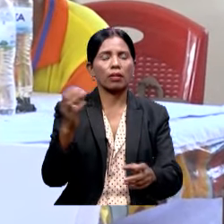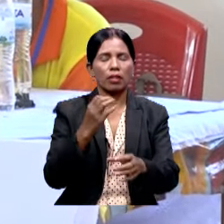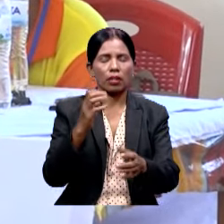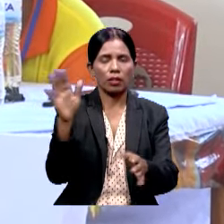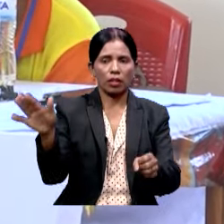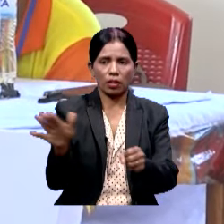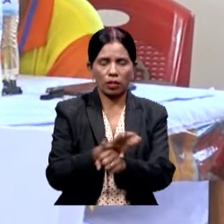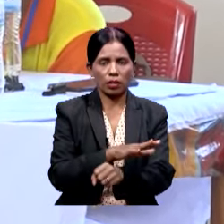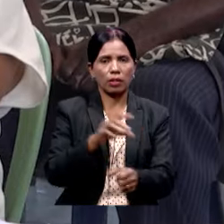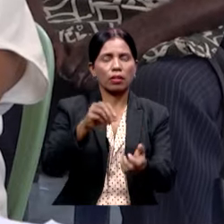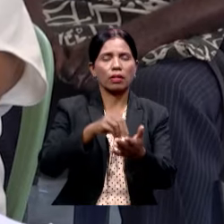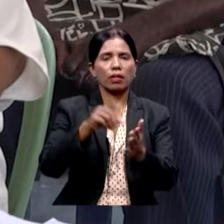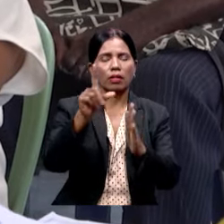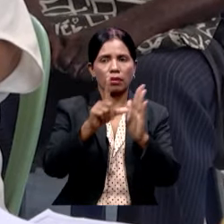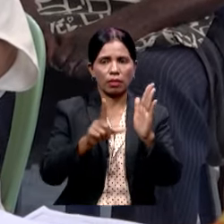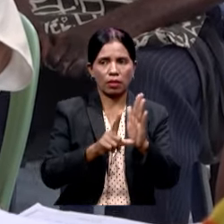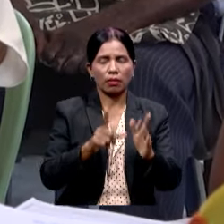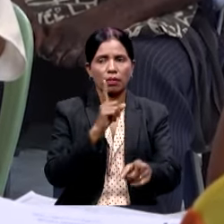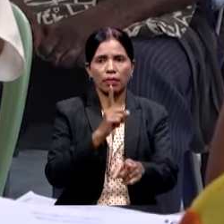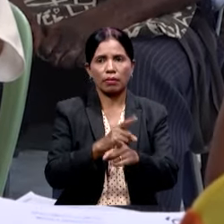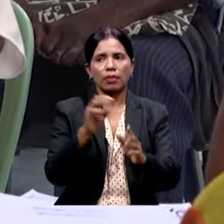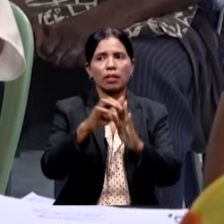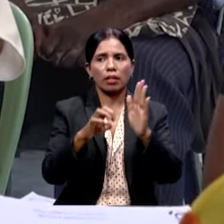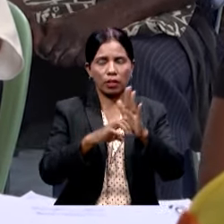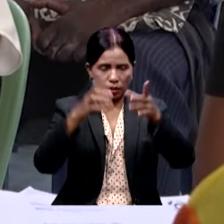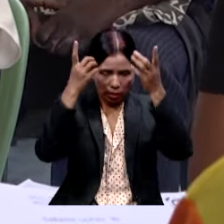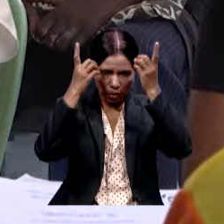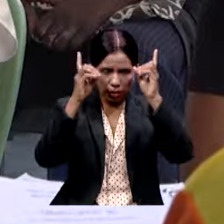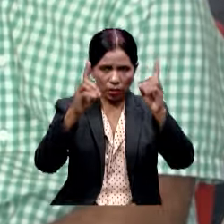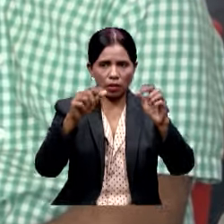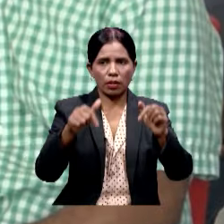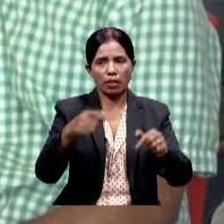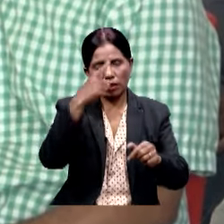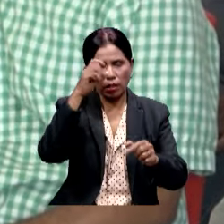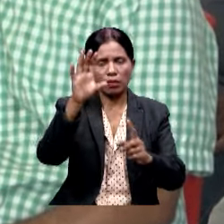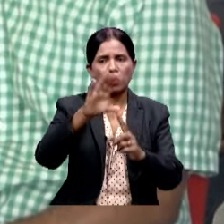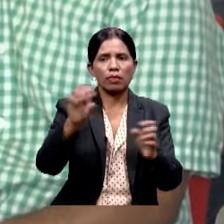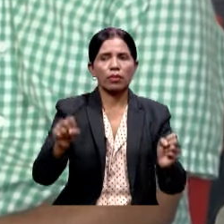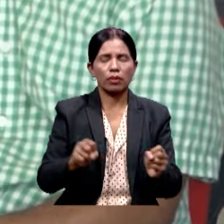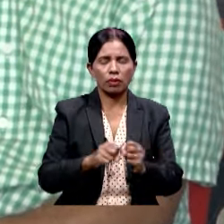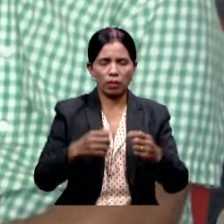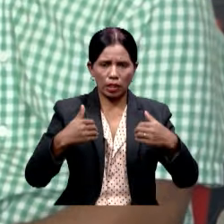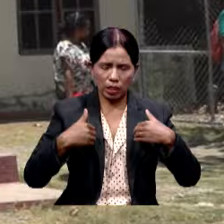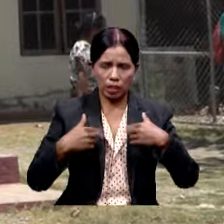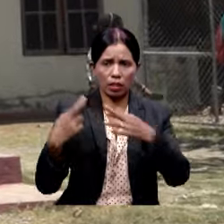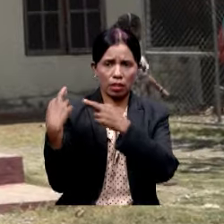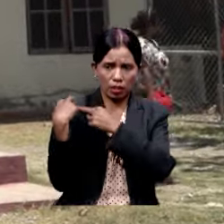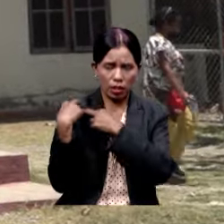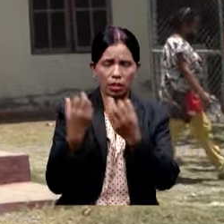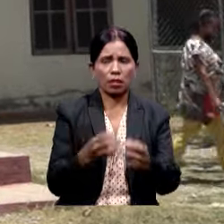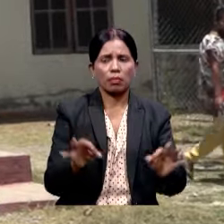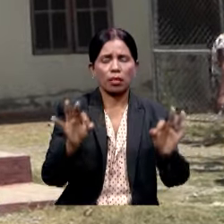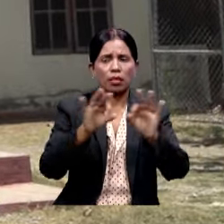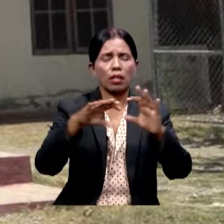di garante legitimidade. Estado foi decisão idane, tamba sef suku sira iha papel importante e